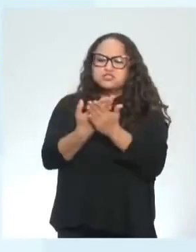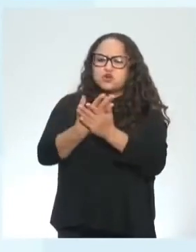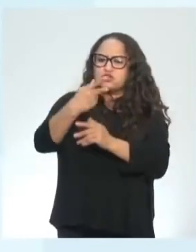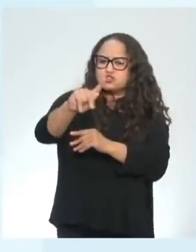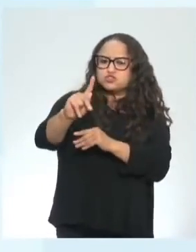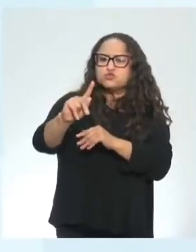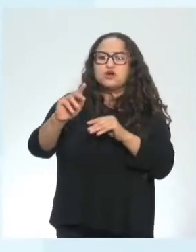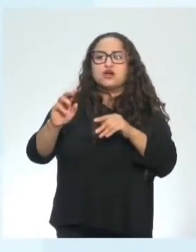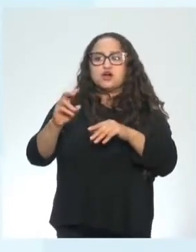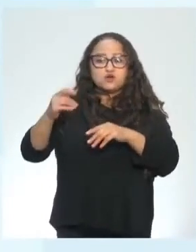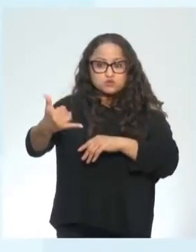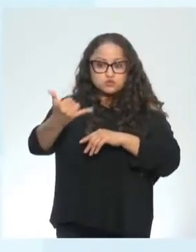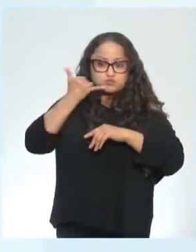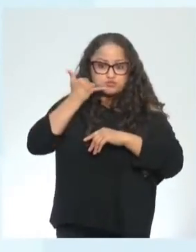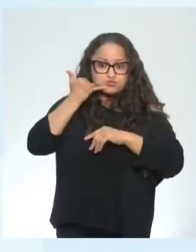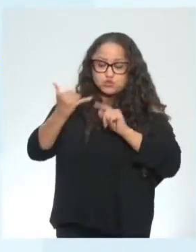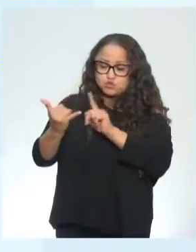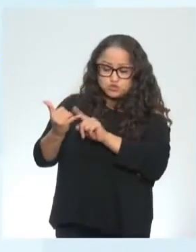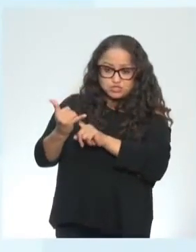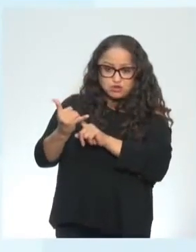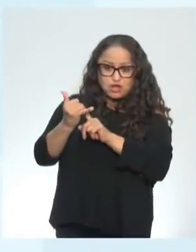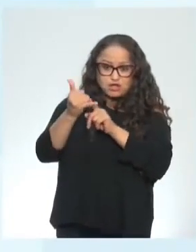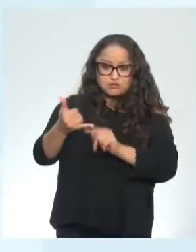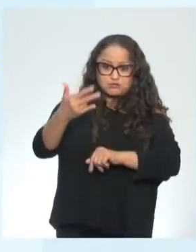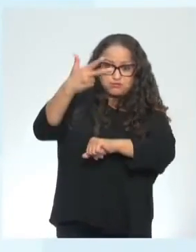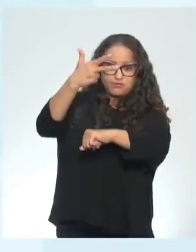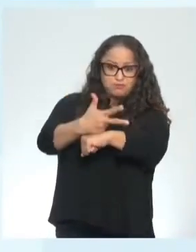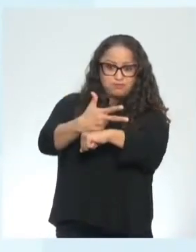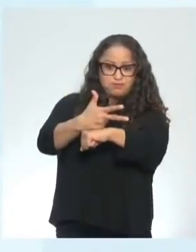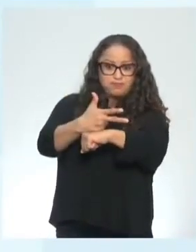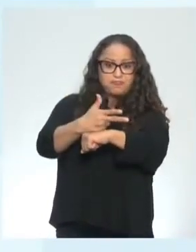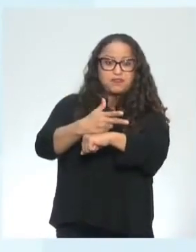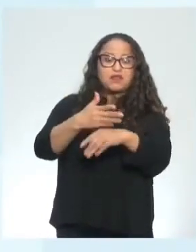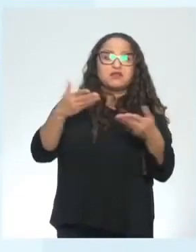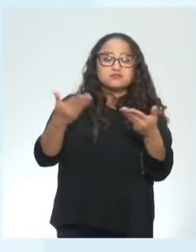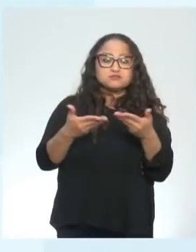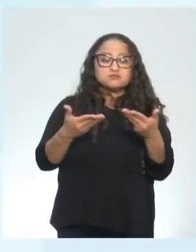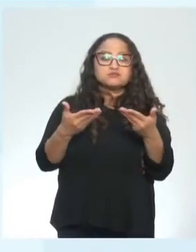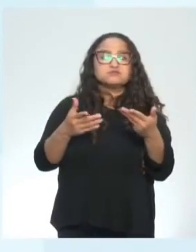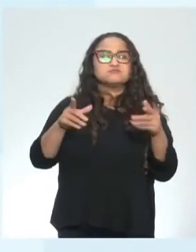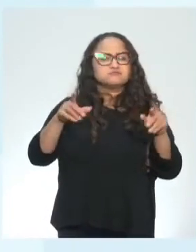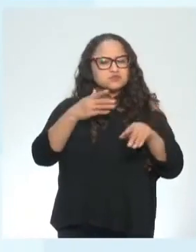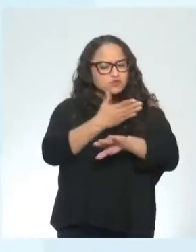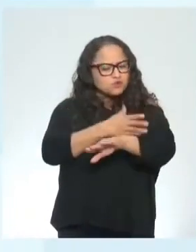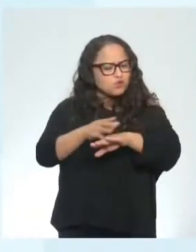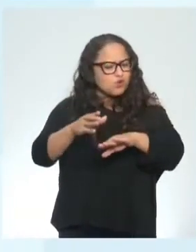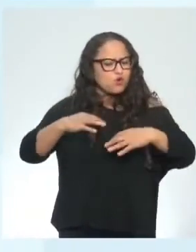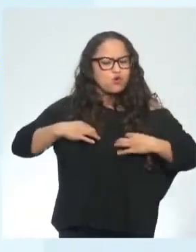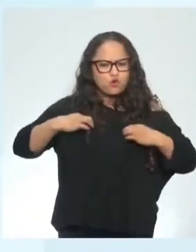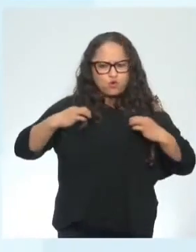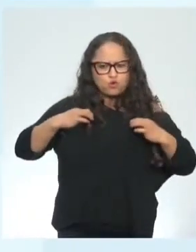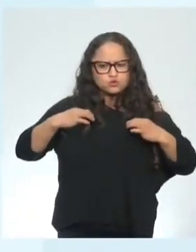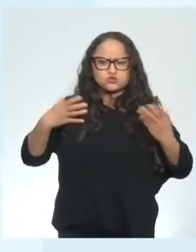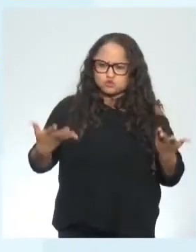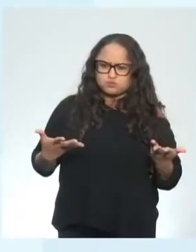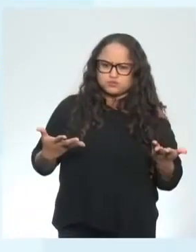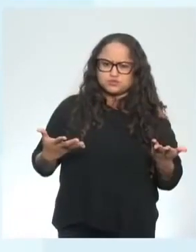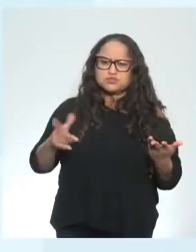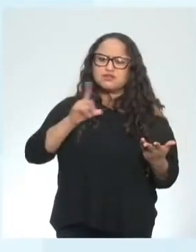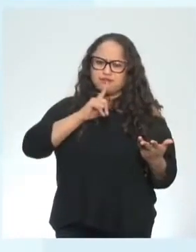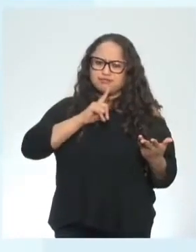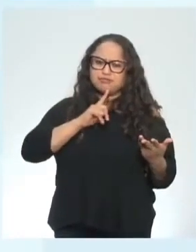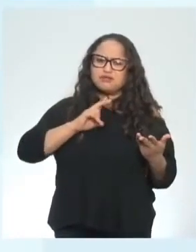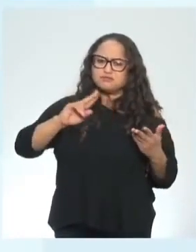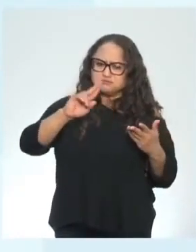smartphone essa quebra o seu telefone aí como uma câmera em o Worlds escócio nas suas roupas como aí o